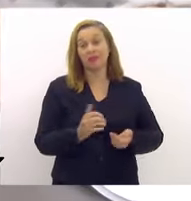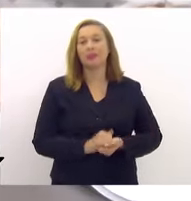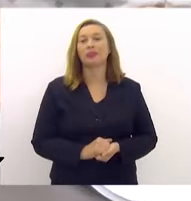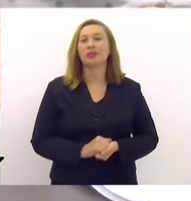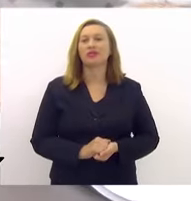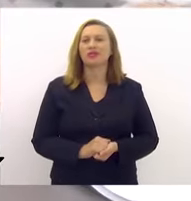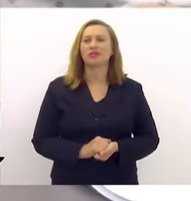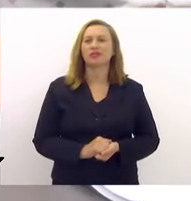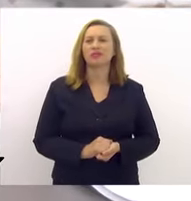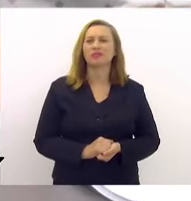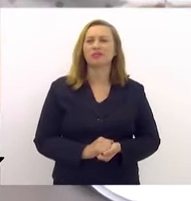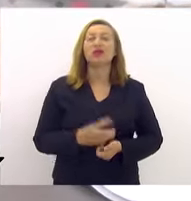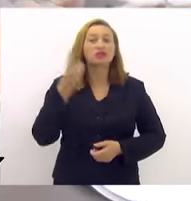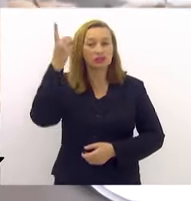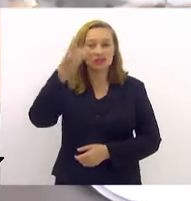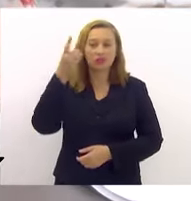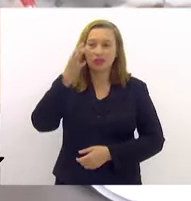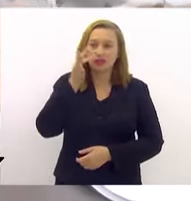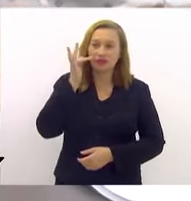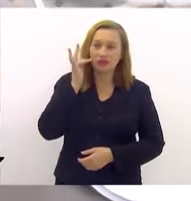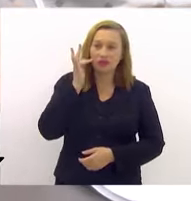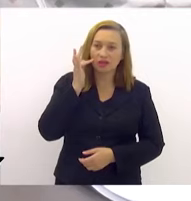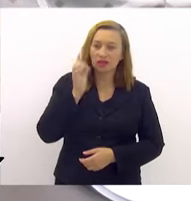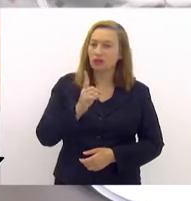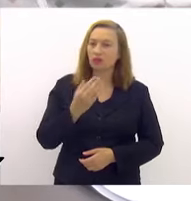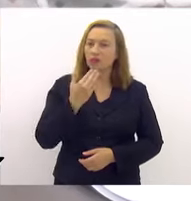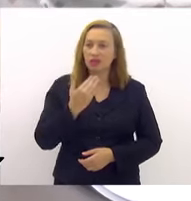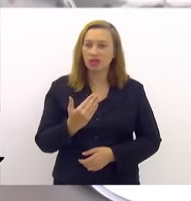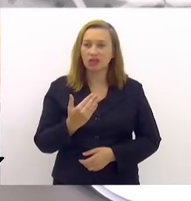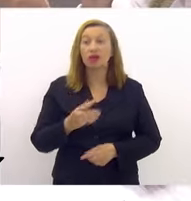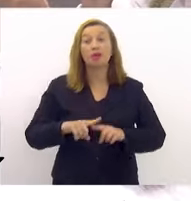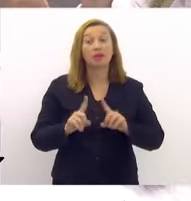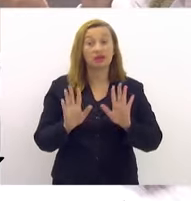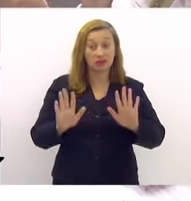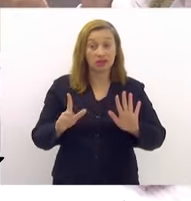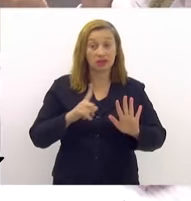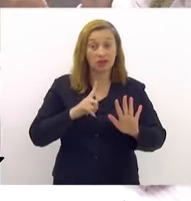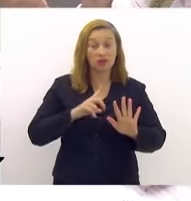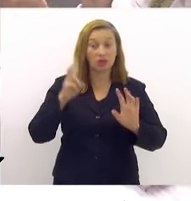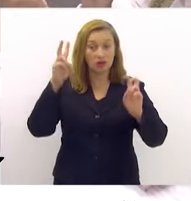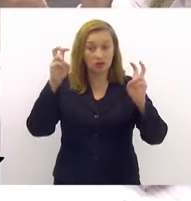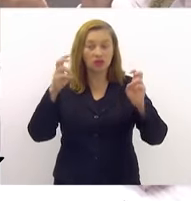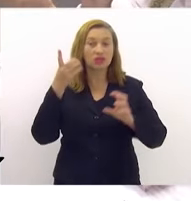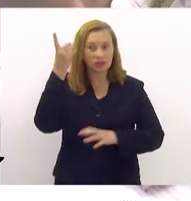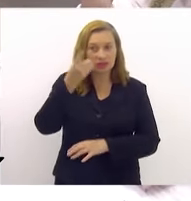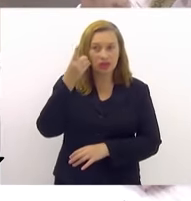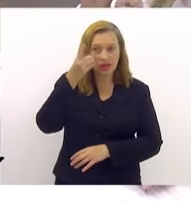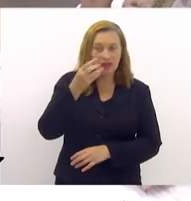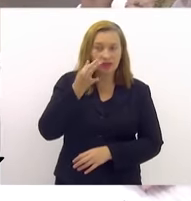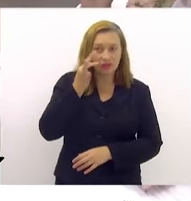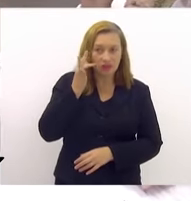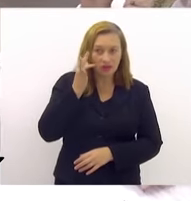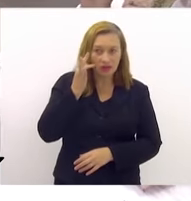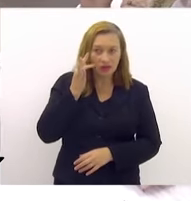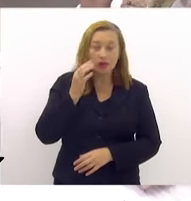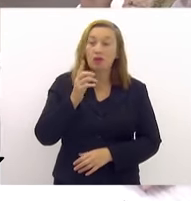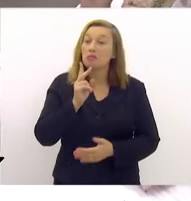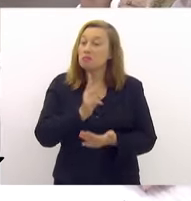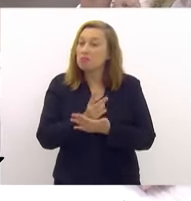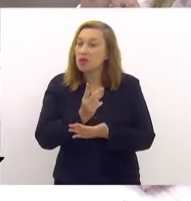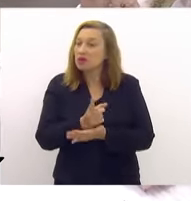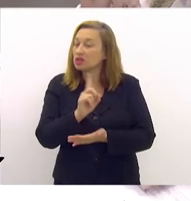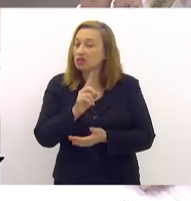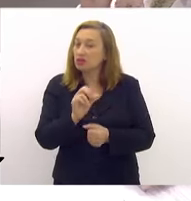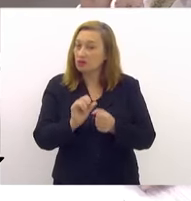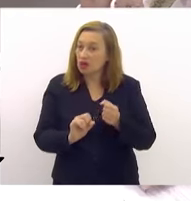coautor, automaticamente ele nem teria que pedir. Na verdade, existe uma questão que é a seguinte. Se o deputado Flávio Serafini, ainda que não tenha feito, o